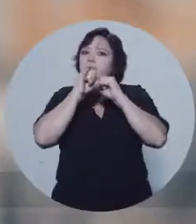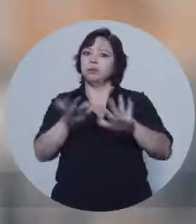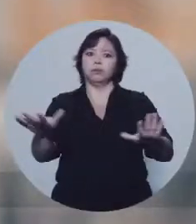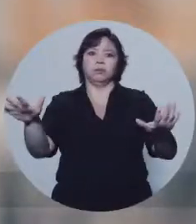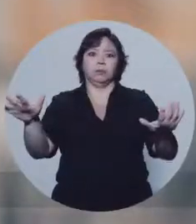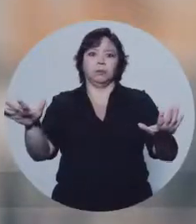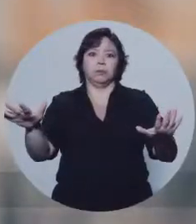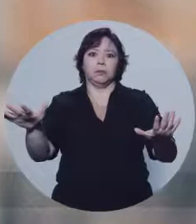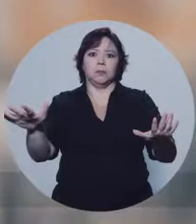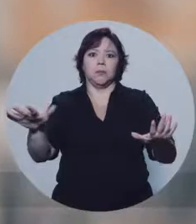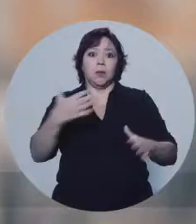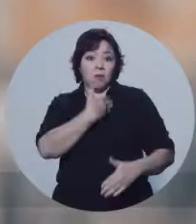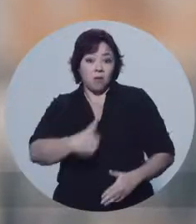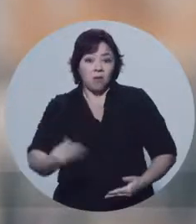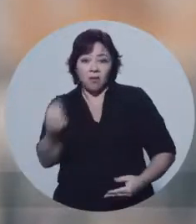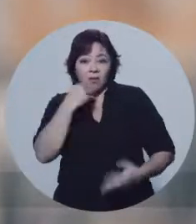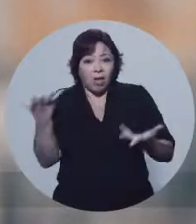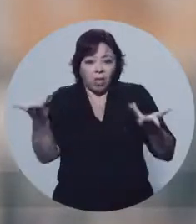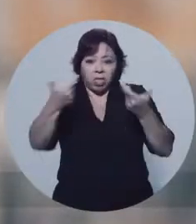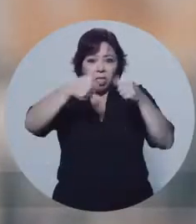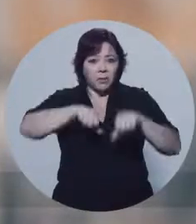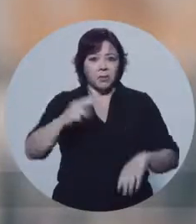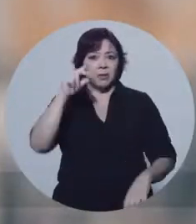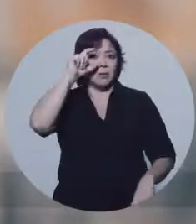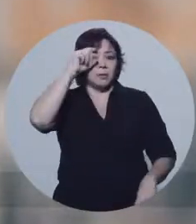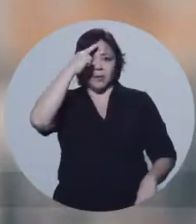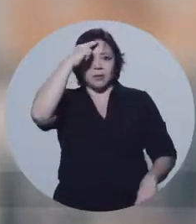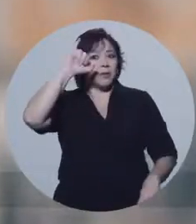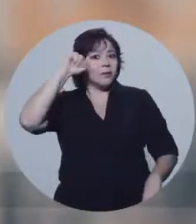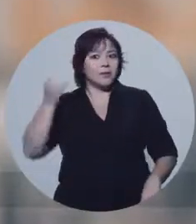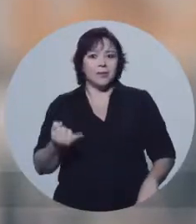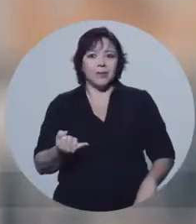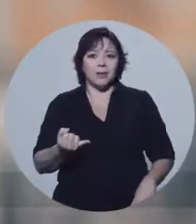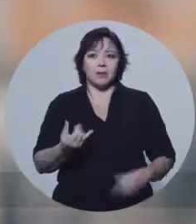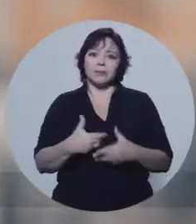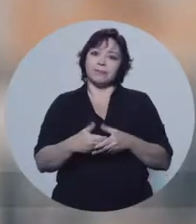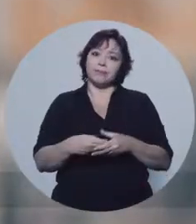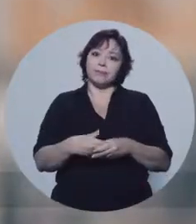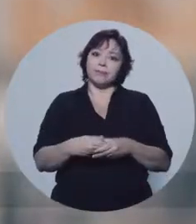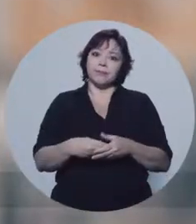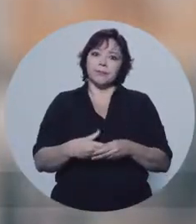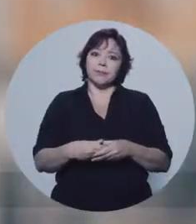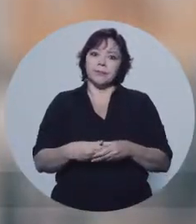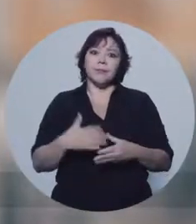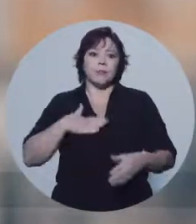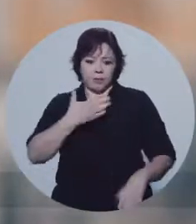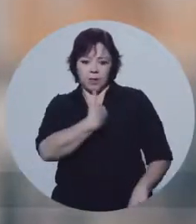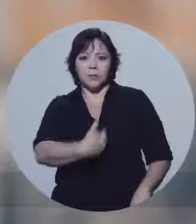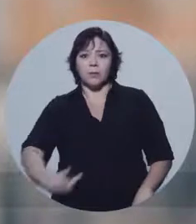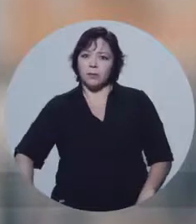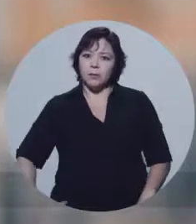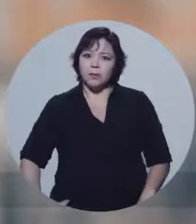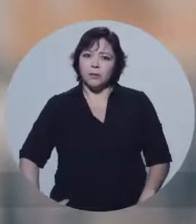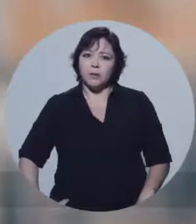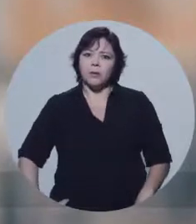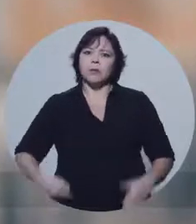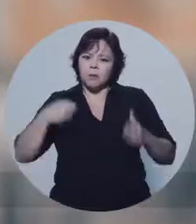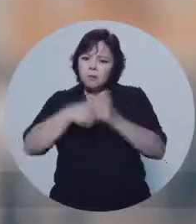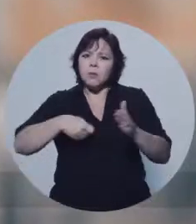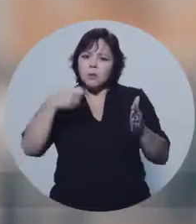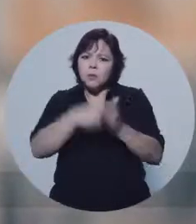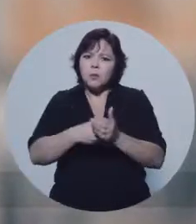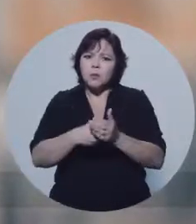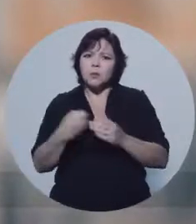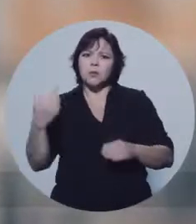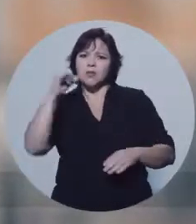Sergipe. E esse governo, fraco e incompetente, Belivaldo e Jackson, nada faz. No meu governo, vamos agir reprimindo